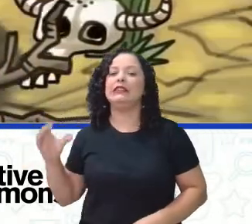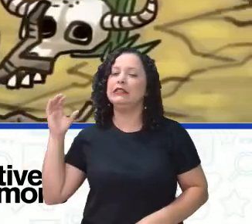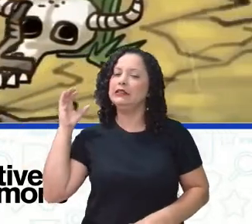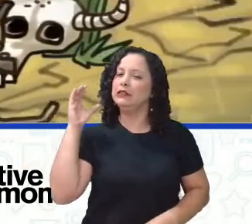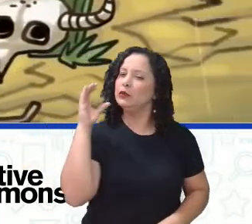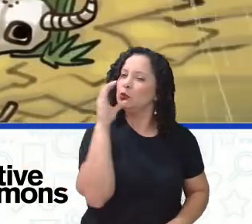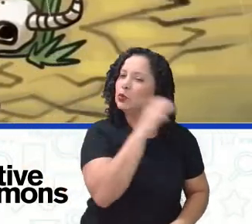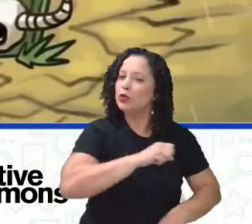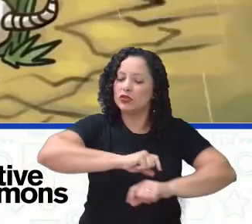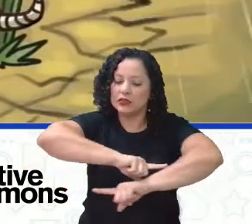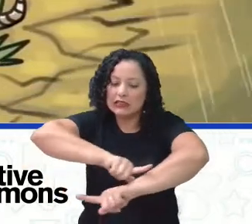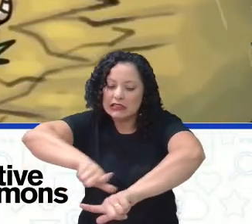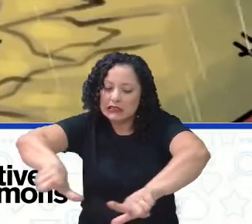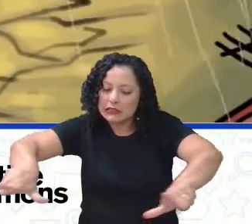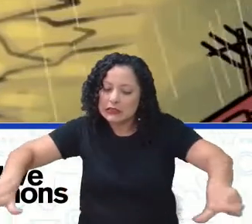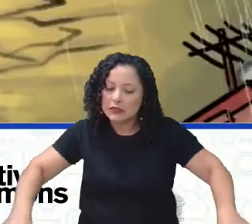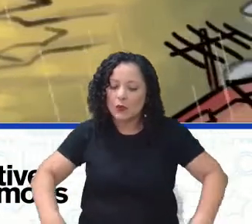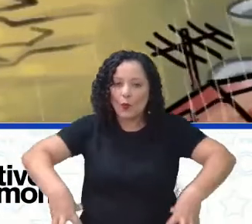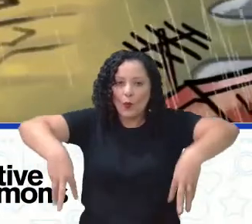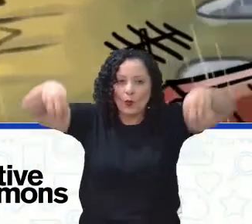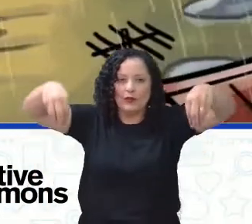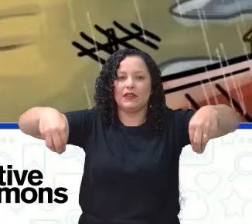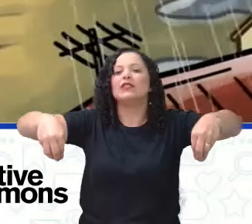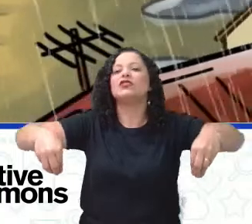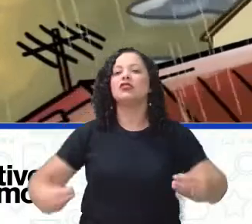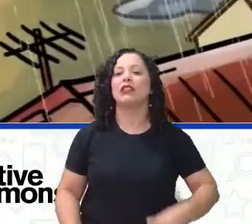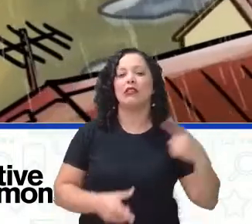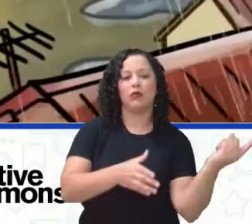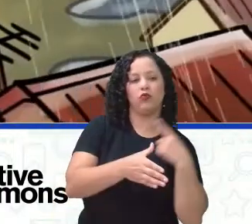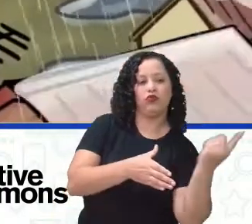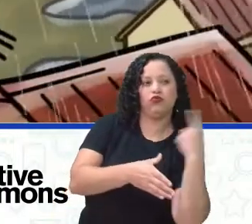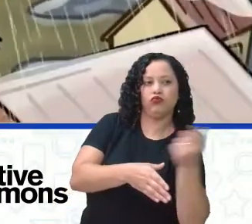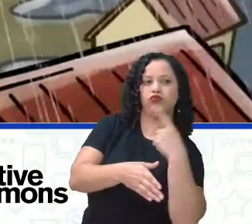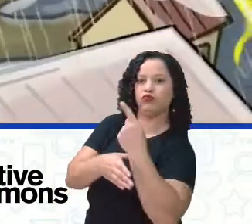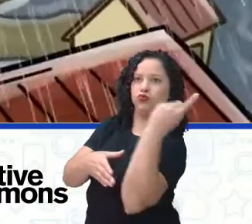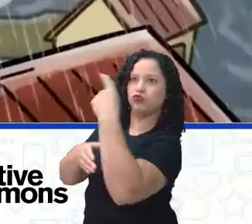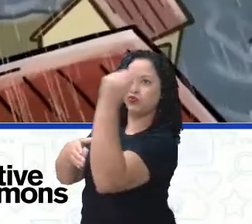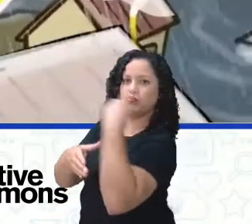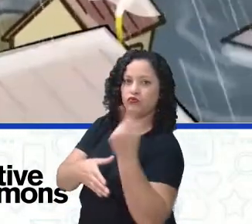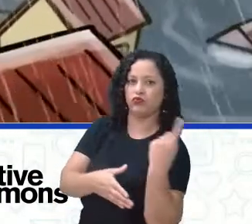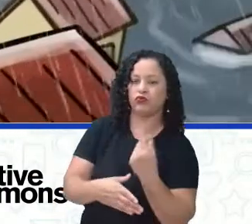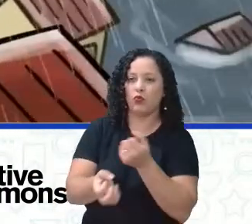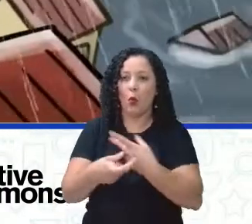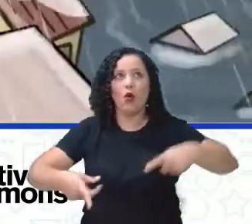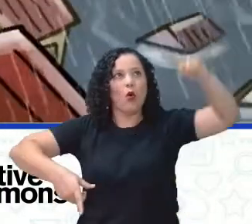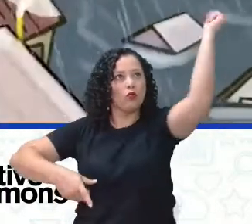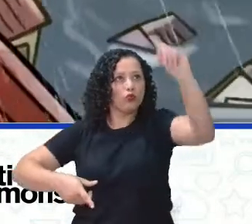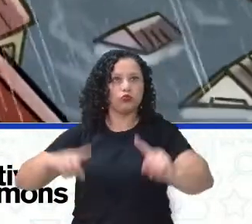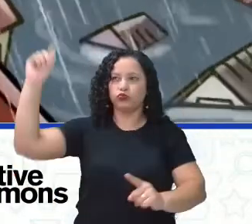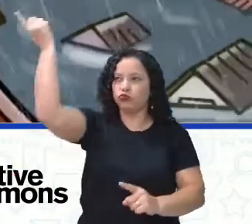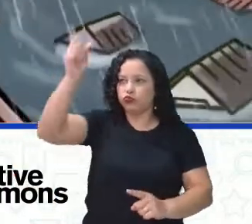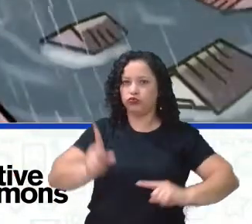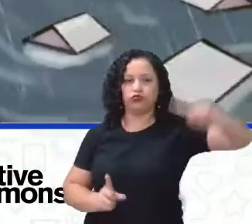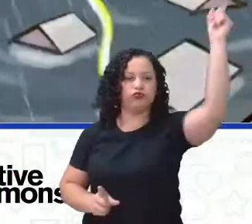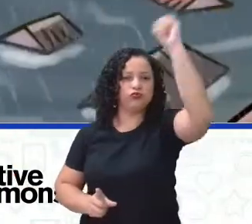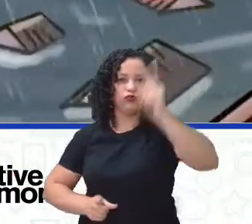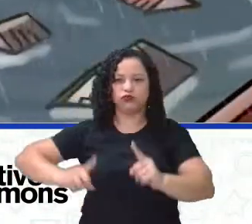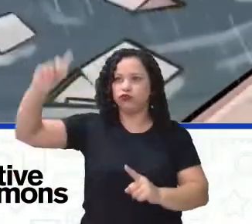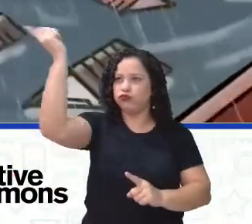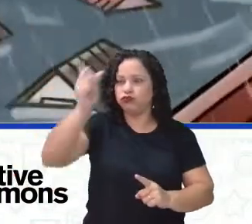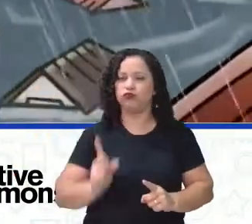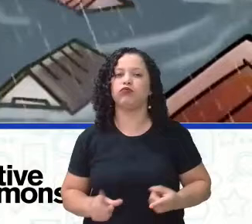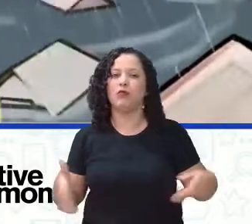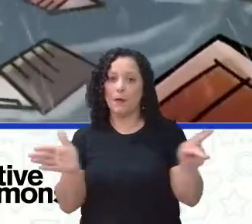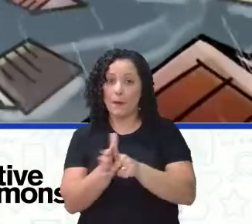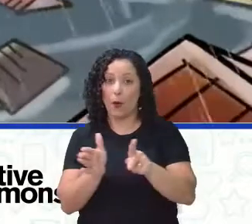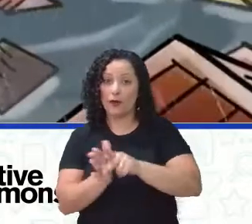prolongadas, tempestades, furacões, inundações que afetariam a produção agrícola e ameaçariam a vida